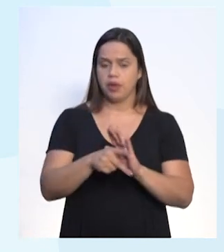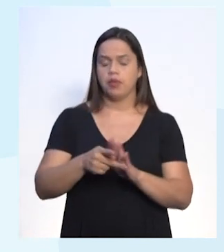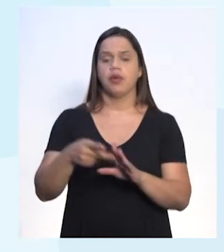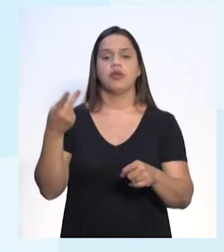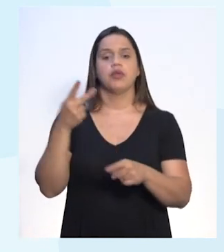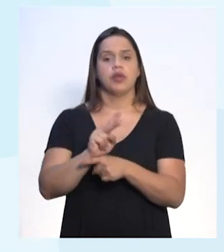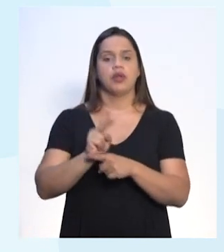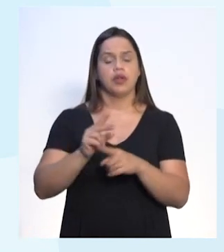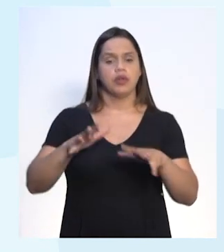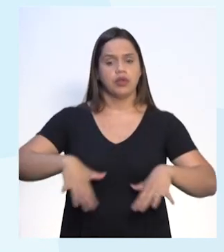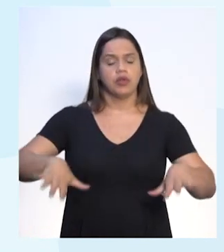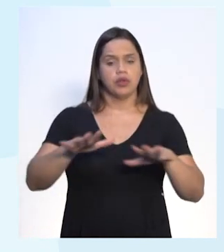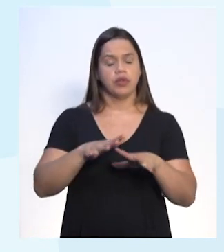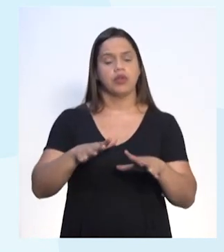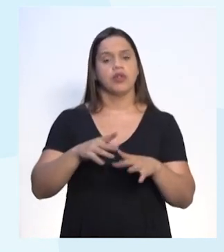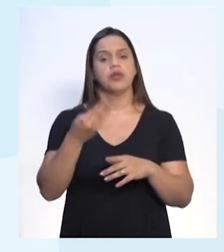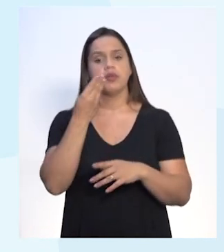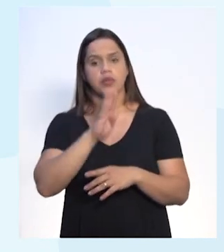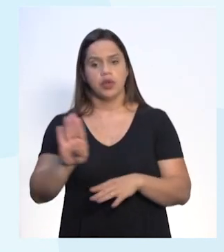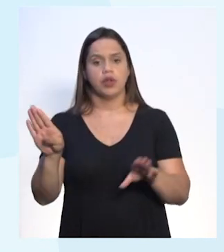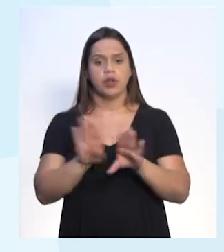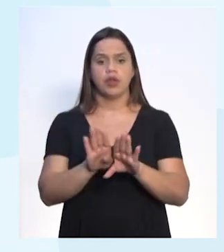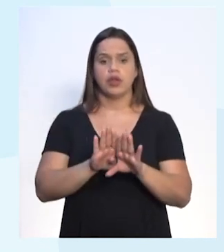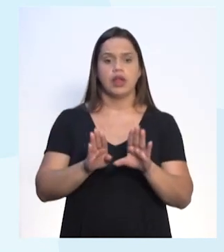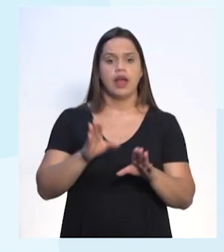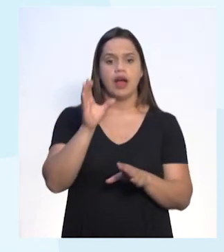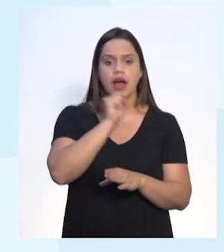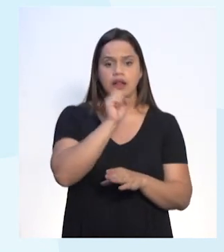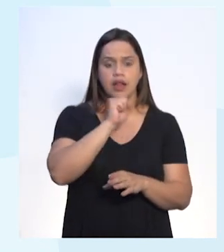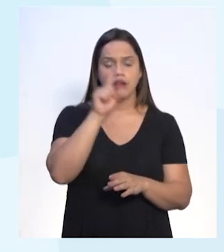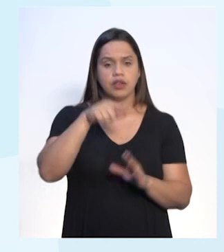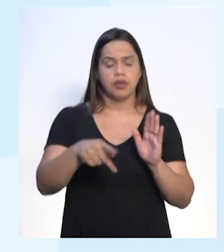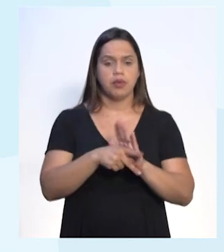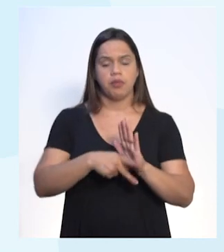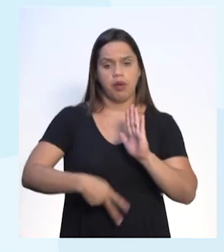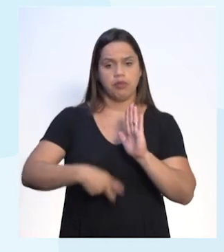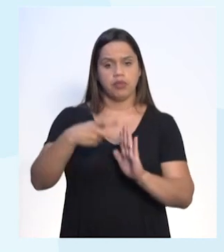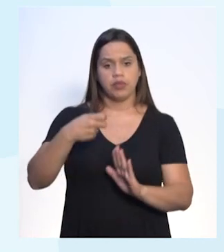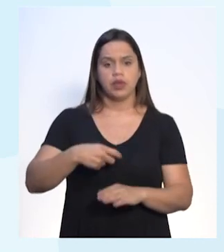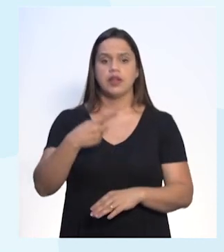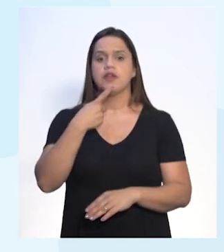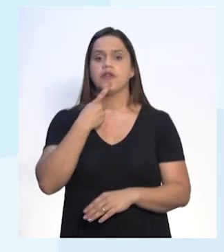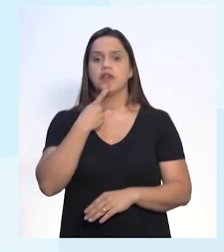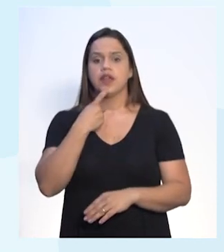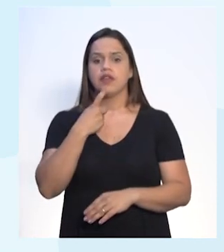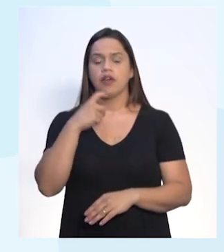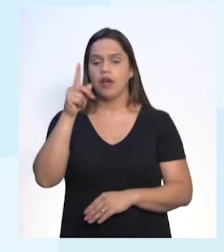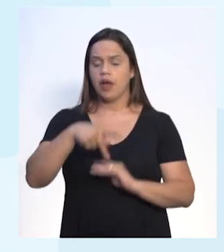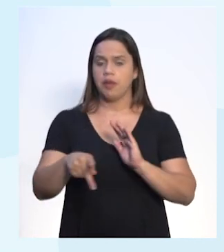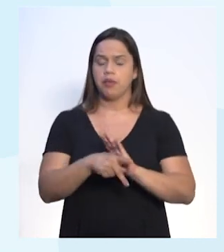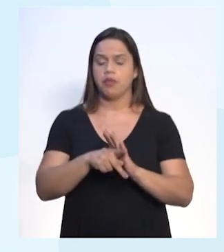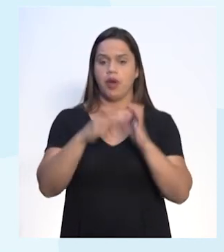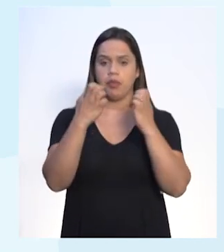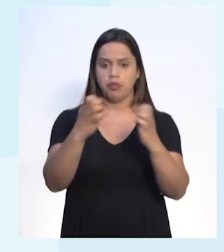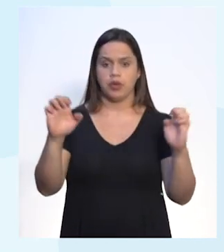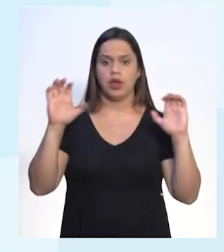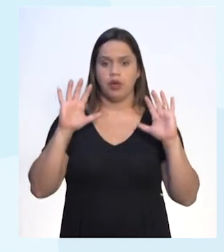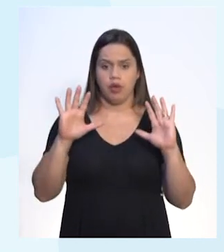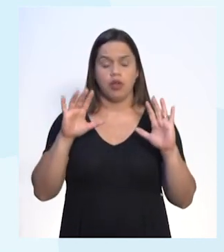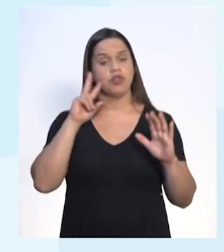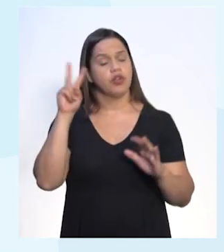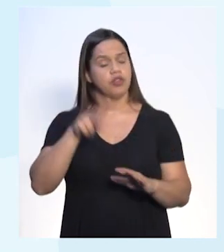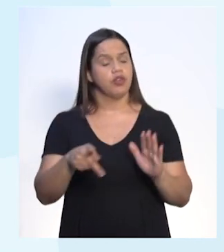biológicas, as laranjas reservas extrativistas e a vermelha reservas ecológicas. Aí a gente vê